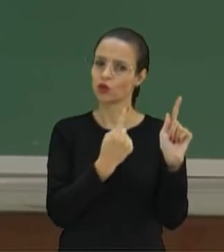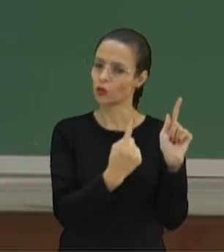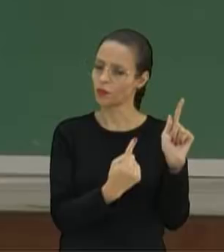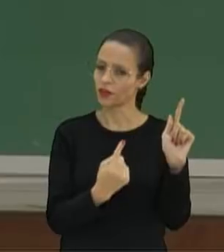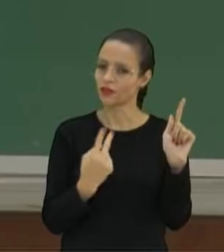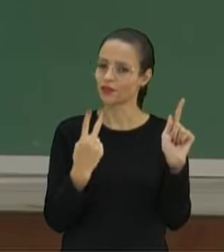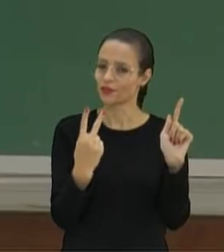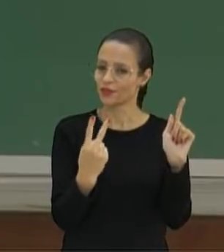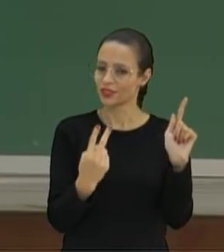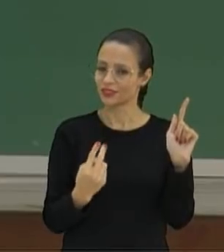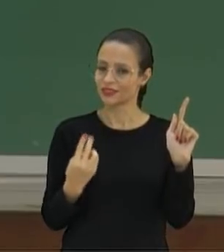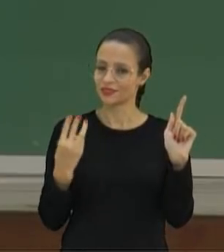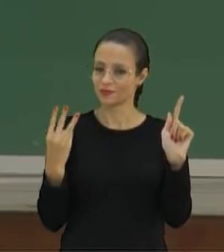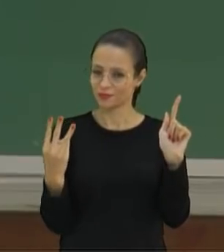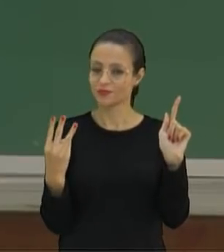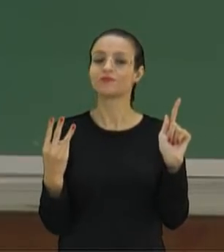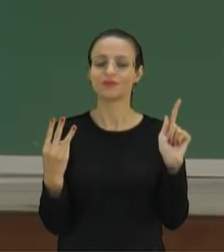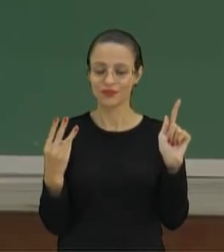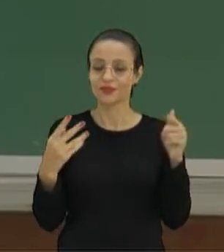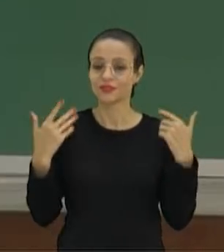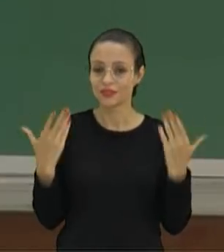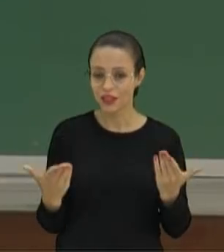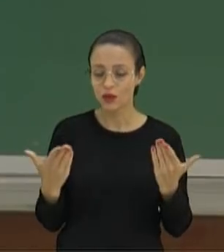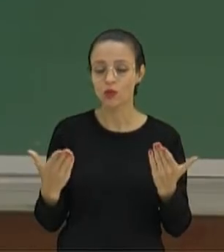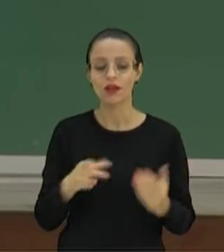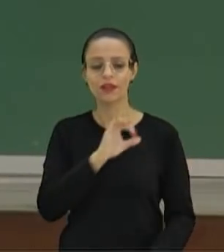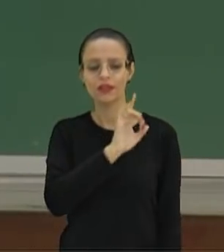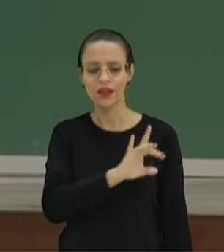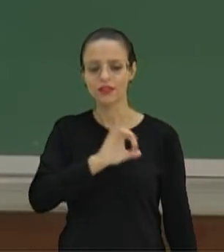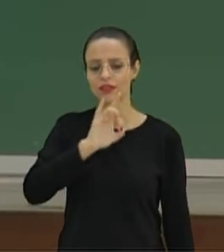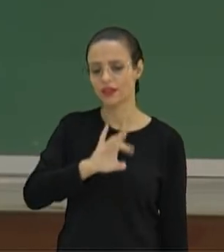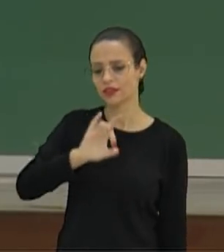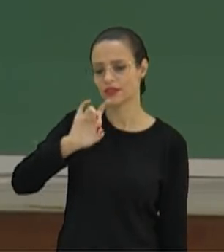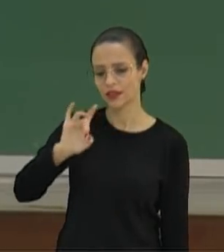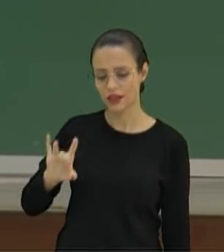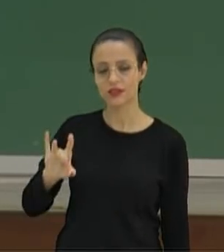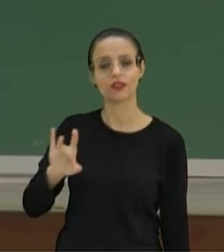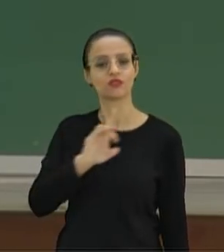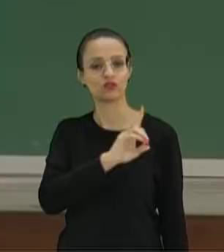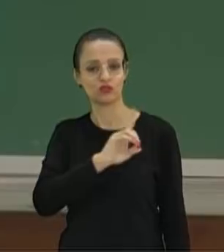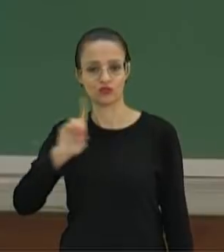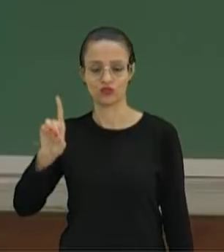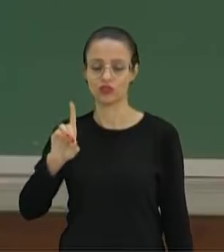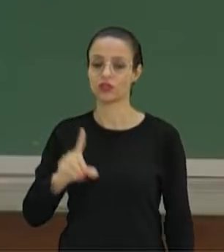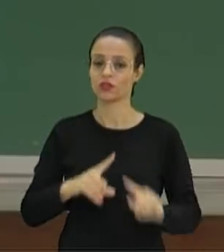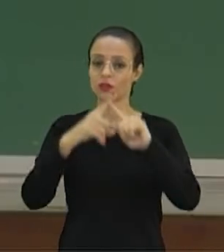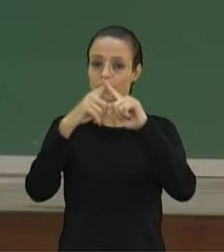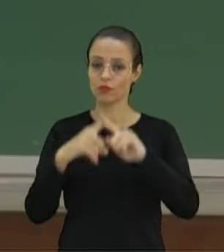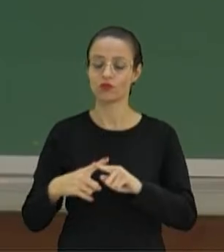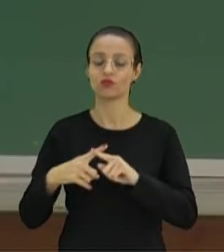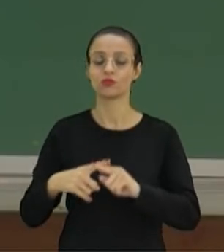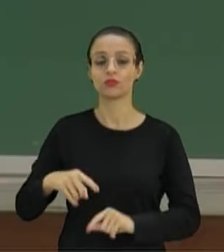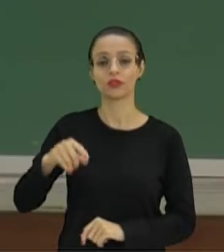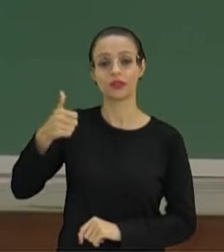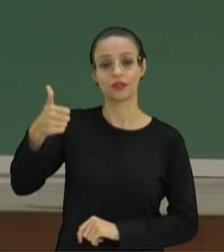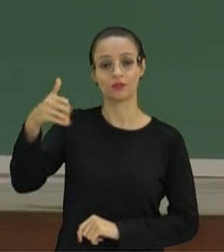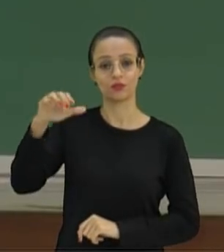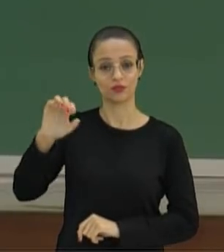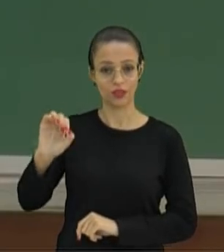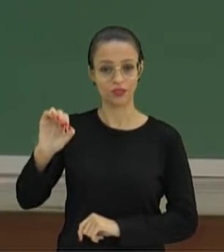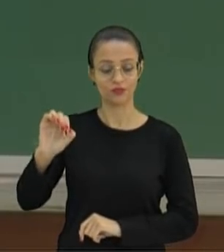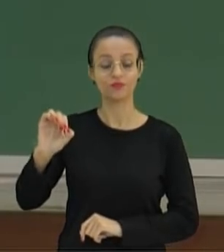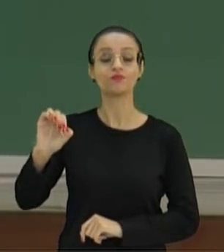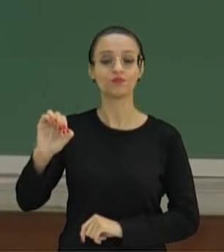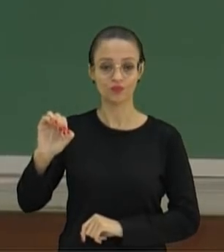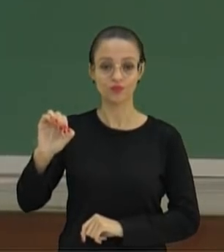1, 2, 3. Então, a cada casinha que eu ando à direita, eu multiplico por 10.